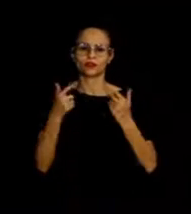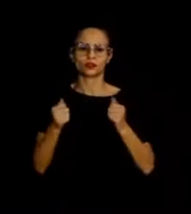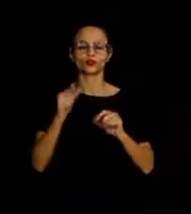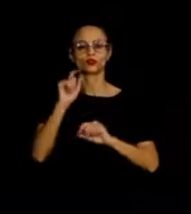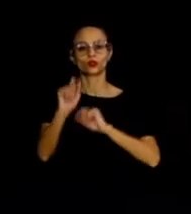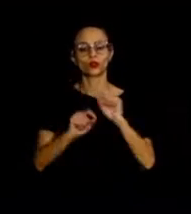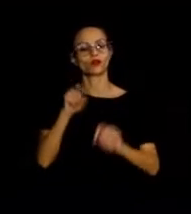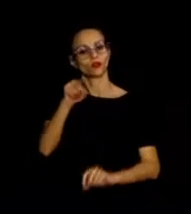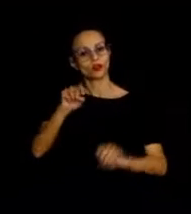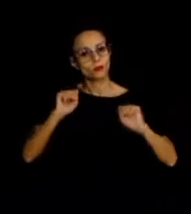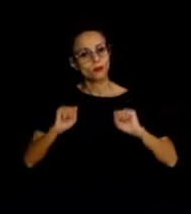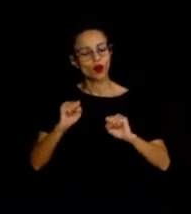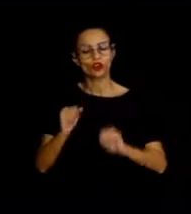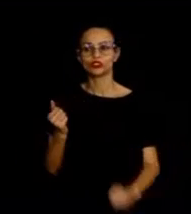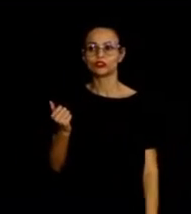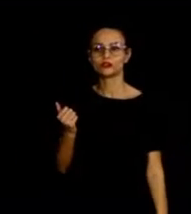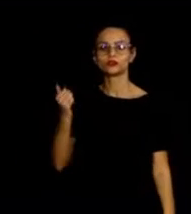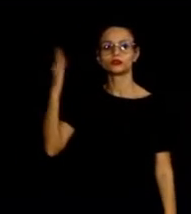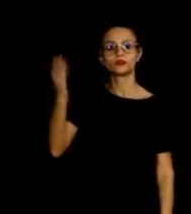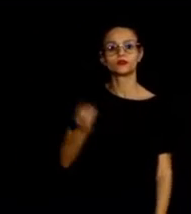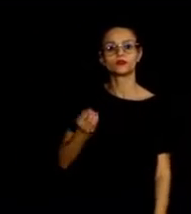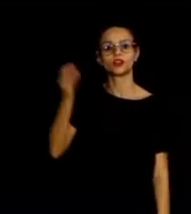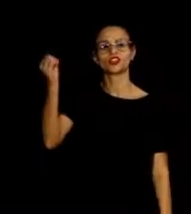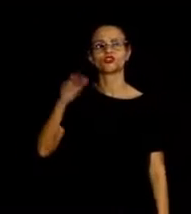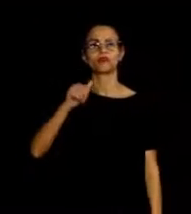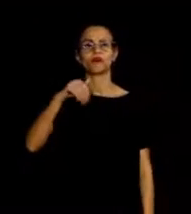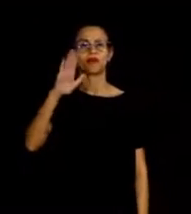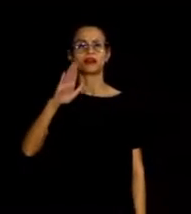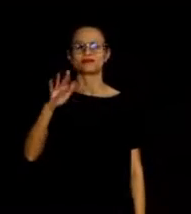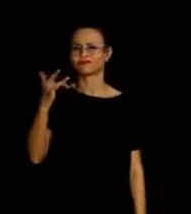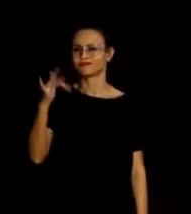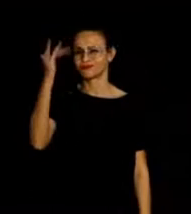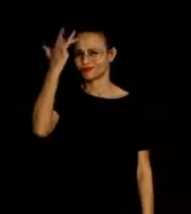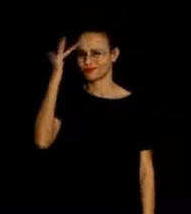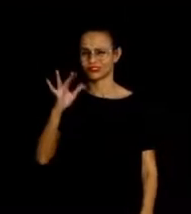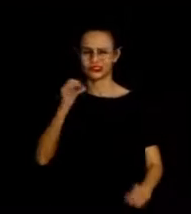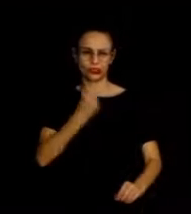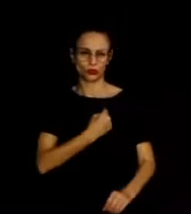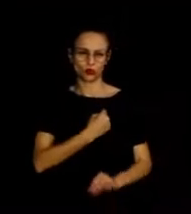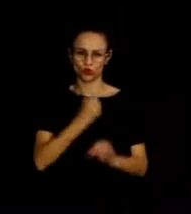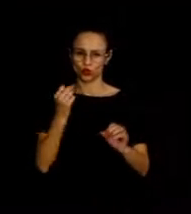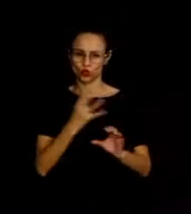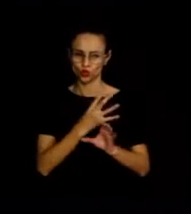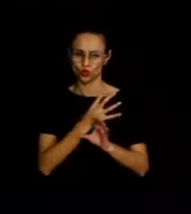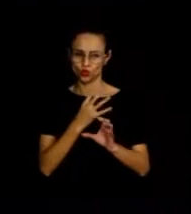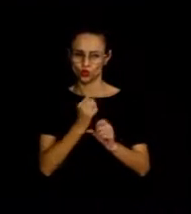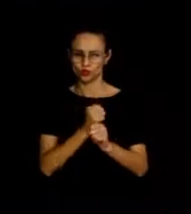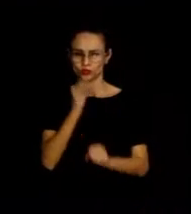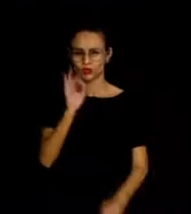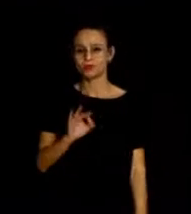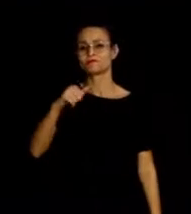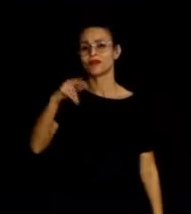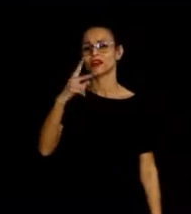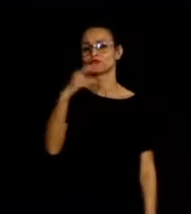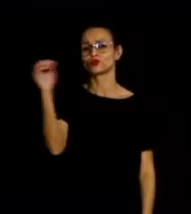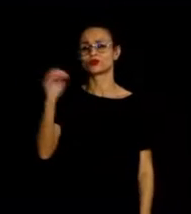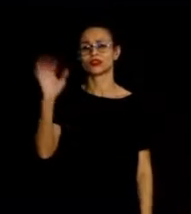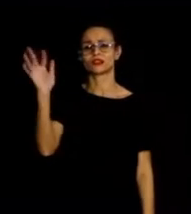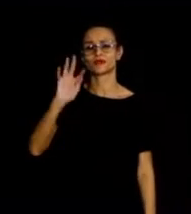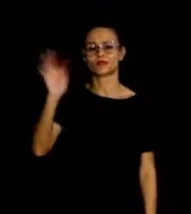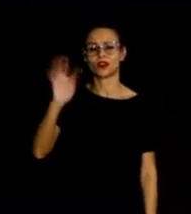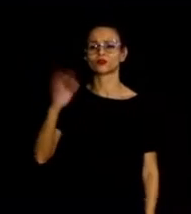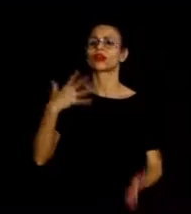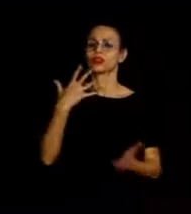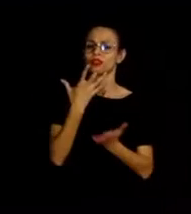você pode ir para mais de Eu não tenho o número exato aqui agora mas são mais de 200 faculdades